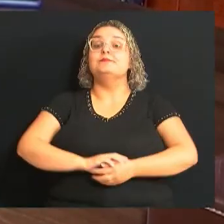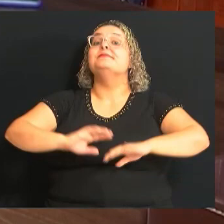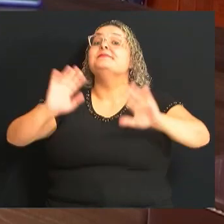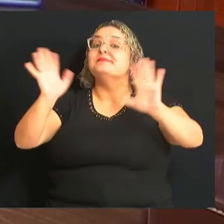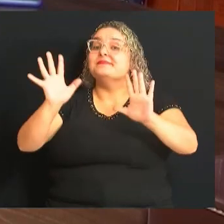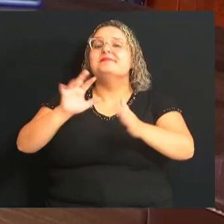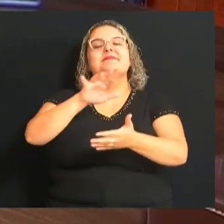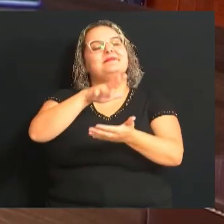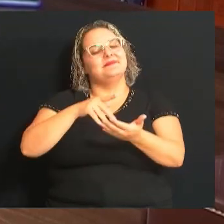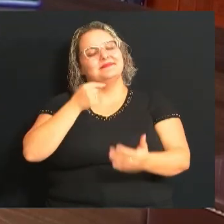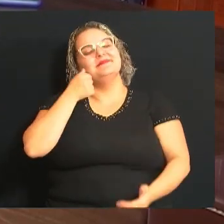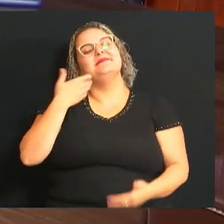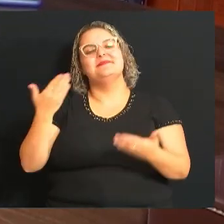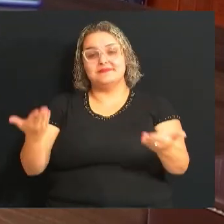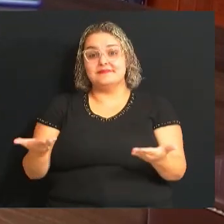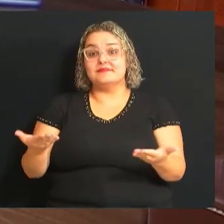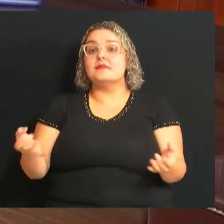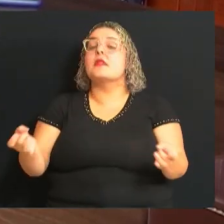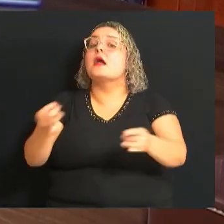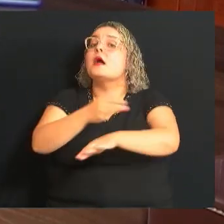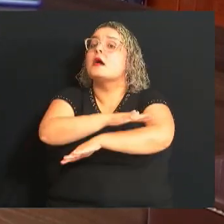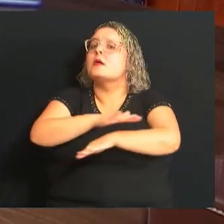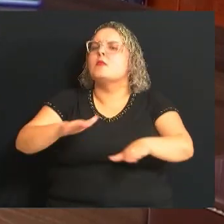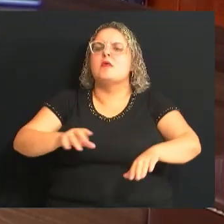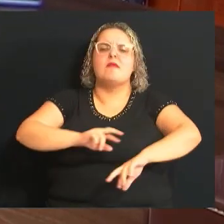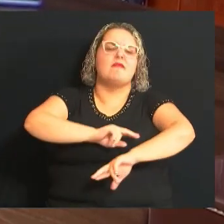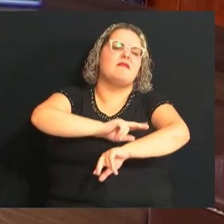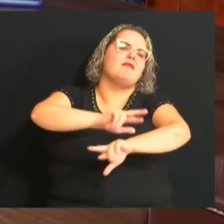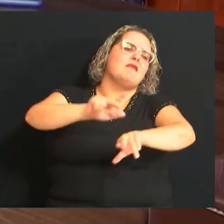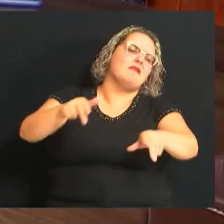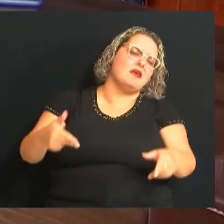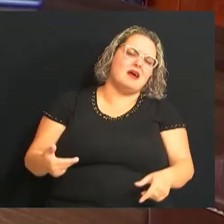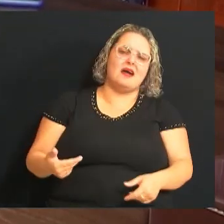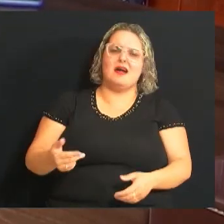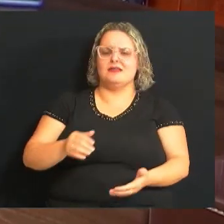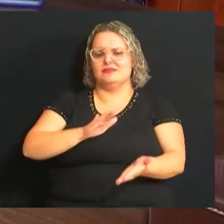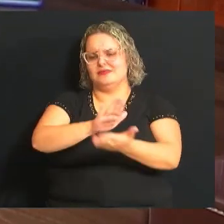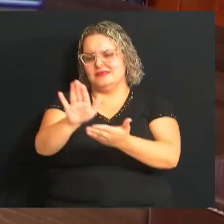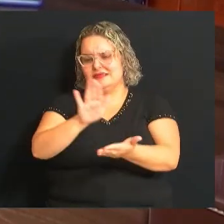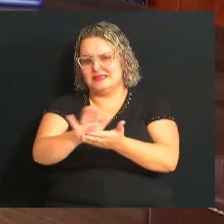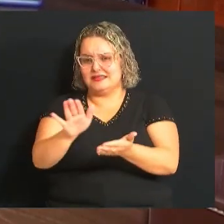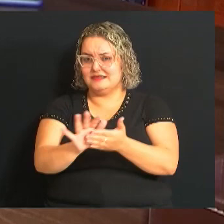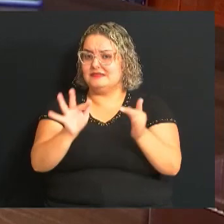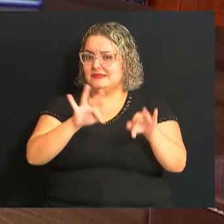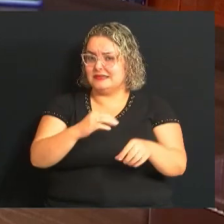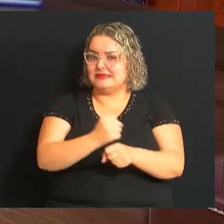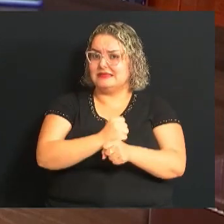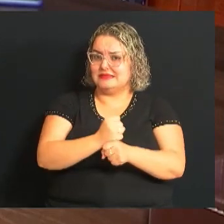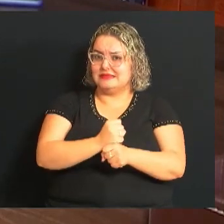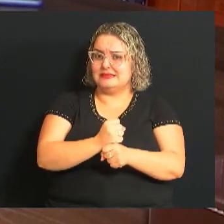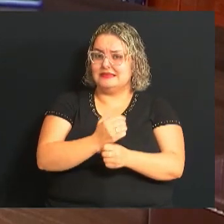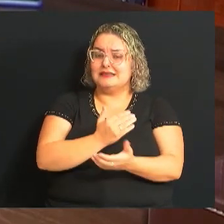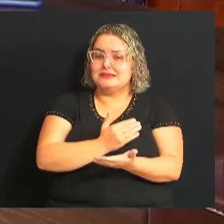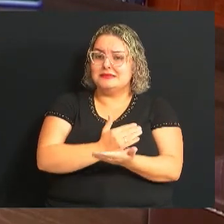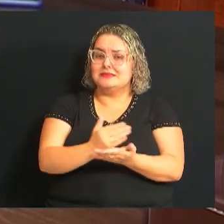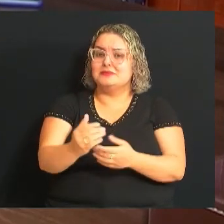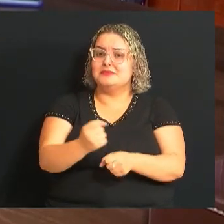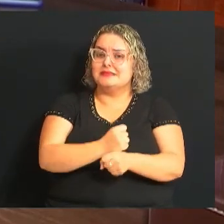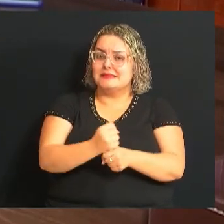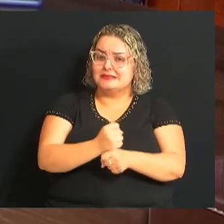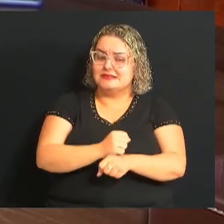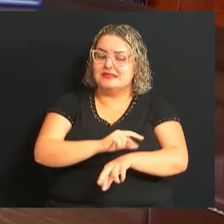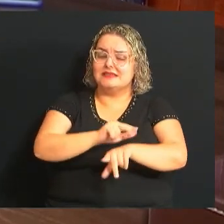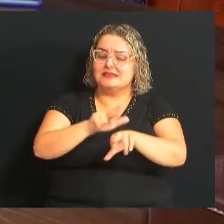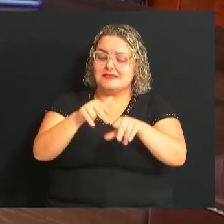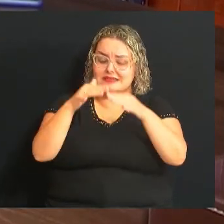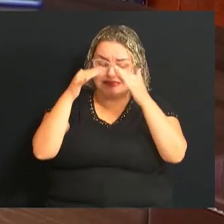agora o fim de ano, vários gastos, festas, presentes, Mas o começo do ano já chega também com várias